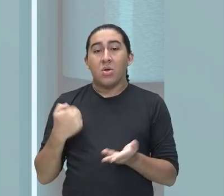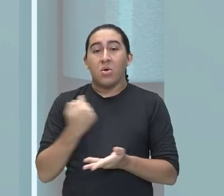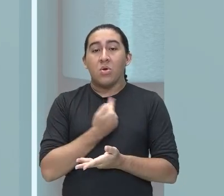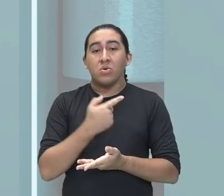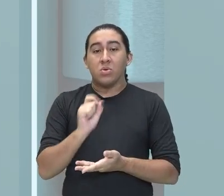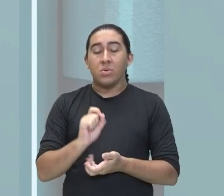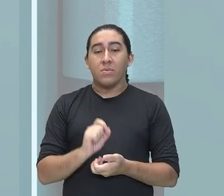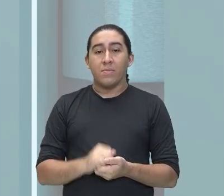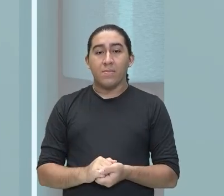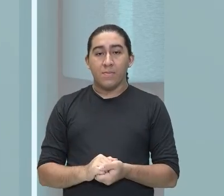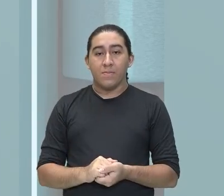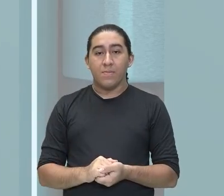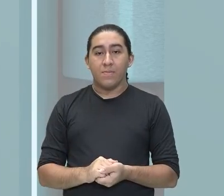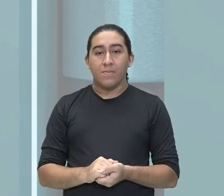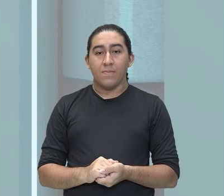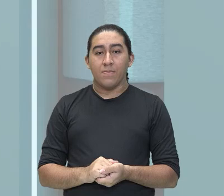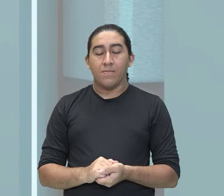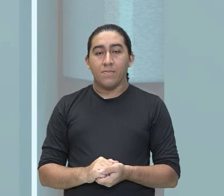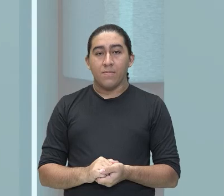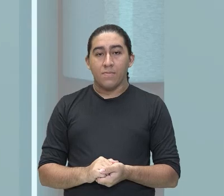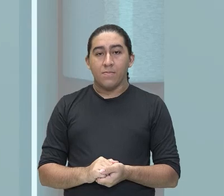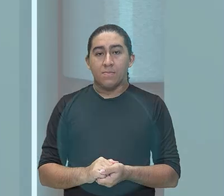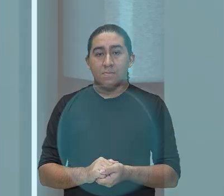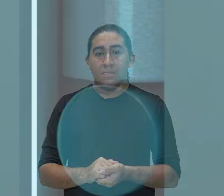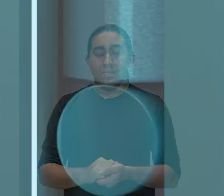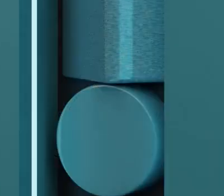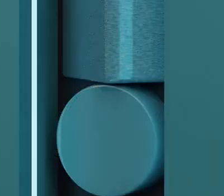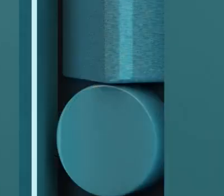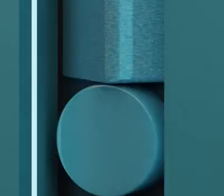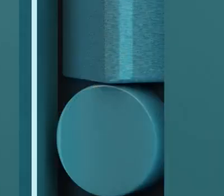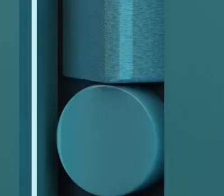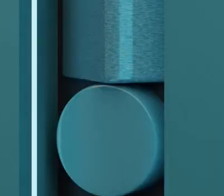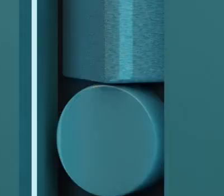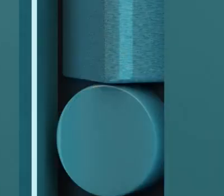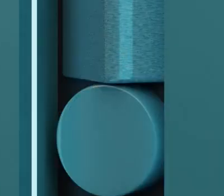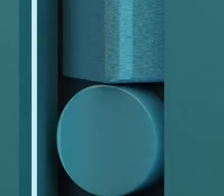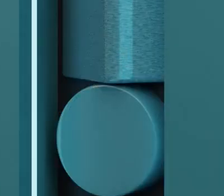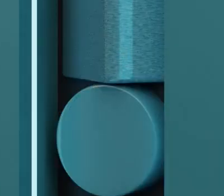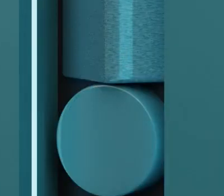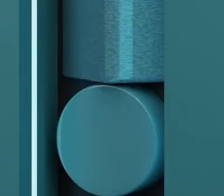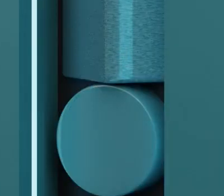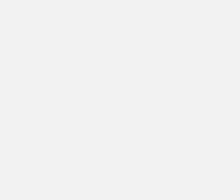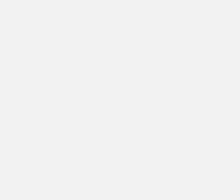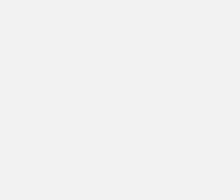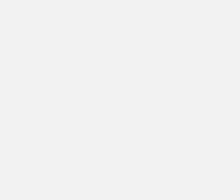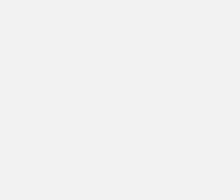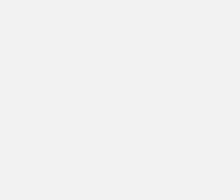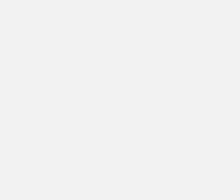para a nossa... tirar algumas dúvidas, quem tiver. É isso?